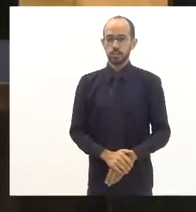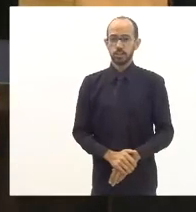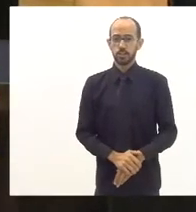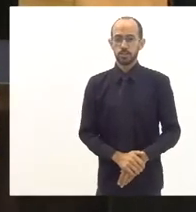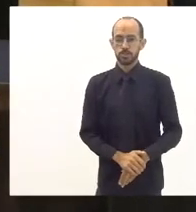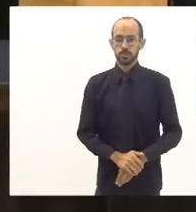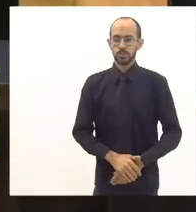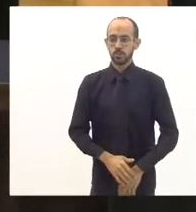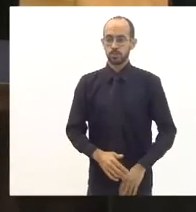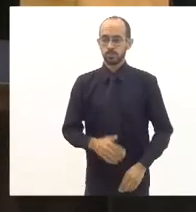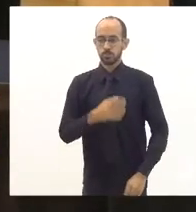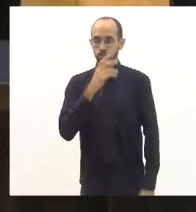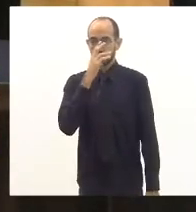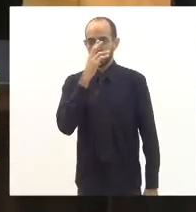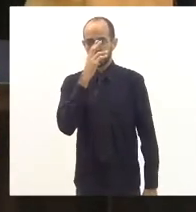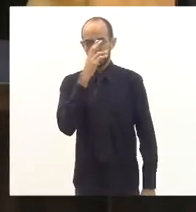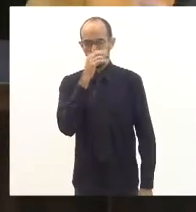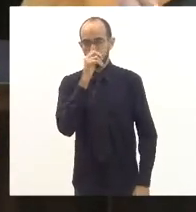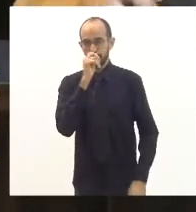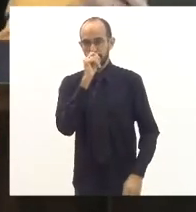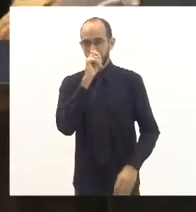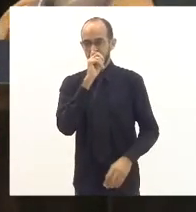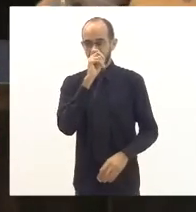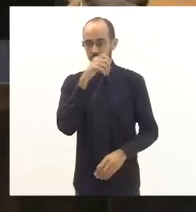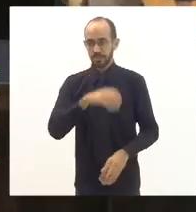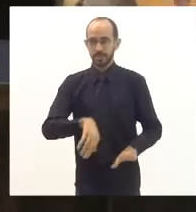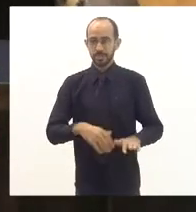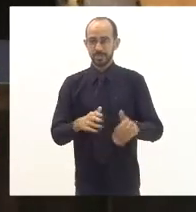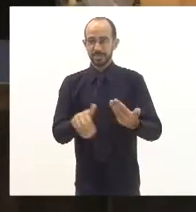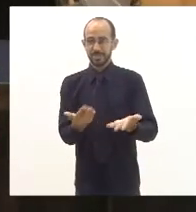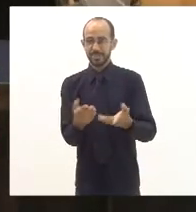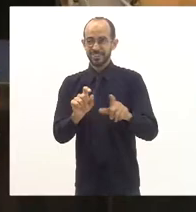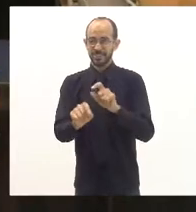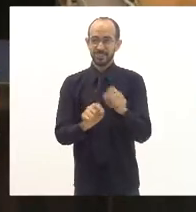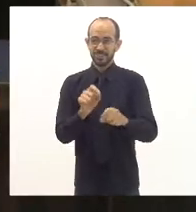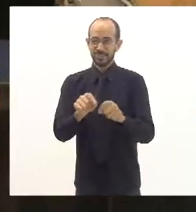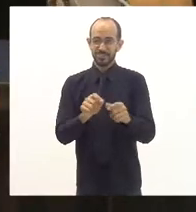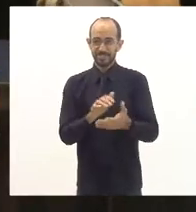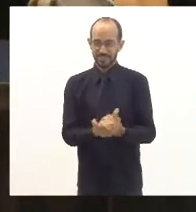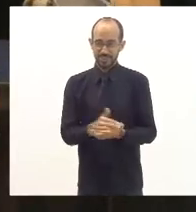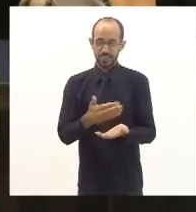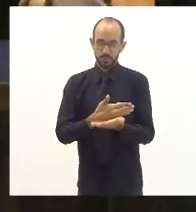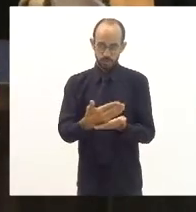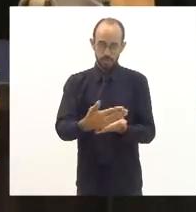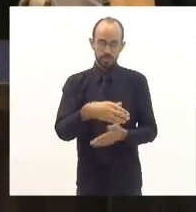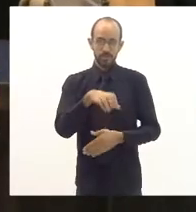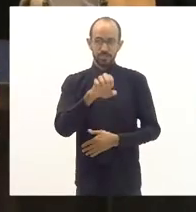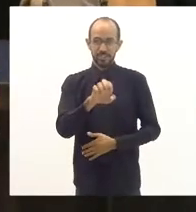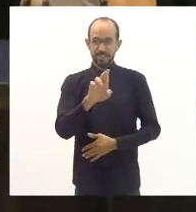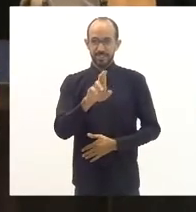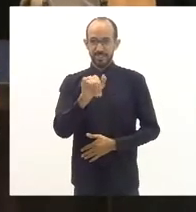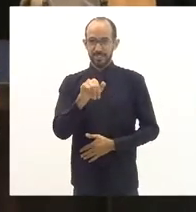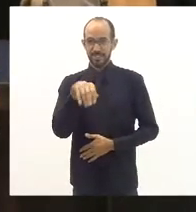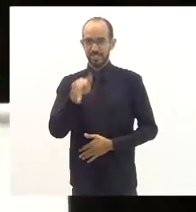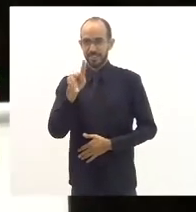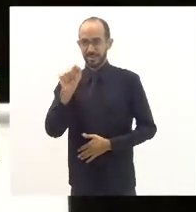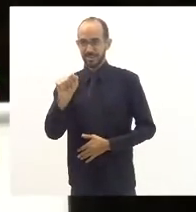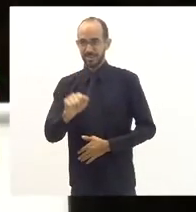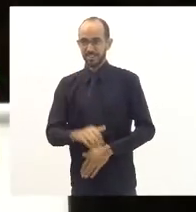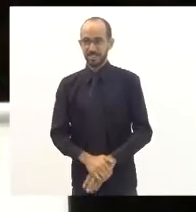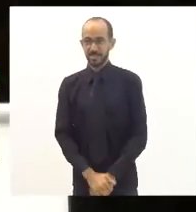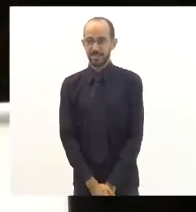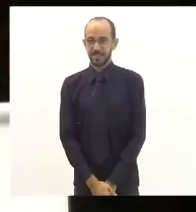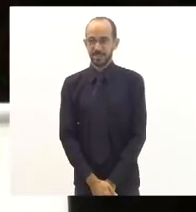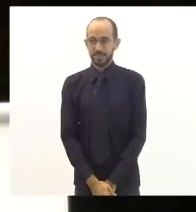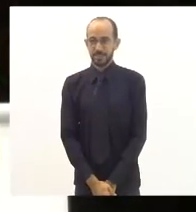as autoridades vão se pronunciar sobre tudo isso que nós ouvimos. Então, começamos com a Érica Alcântara. Boa